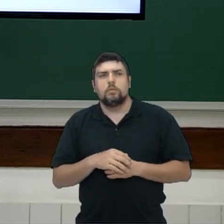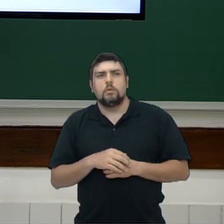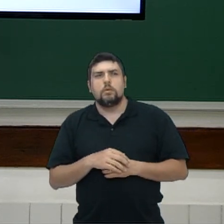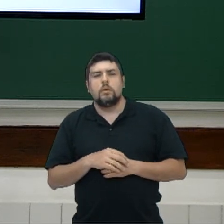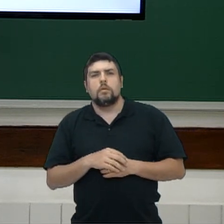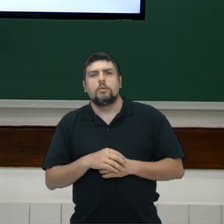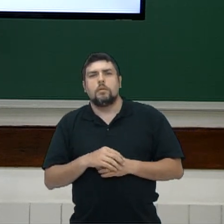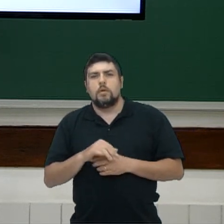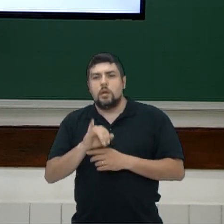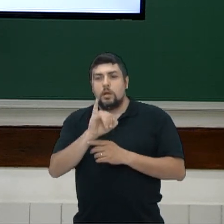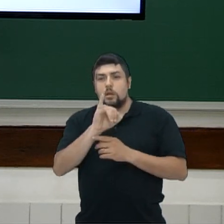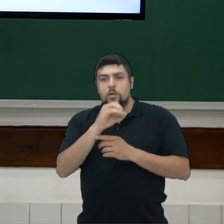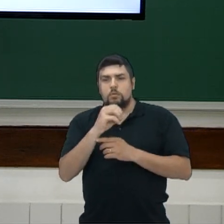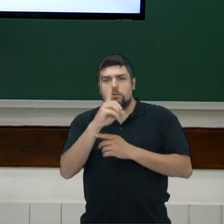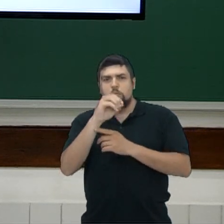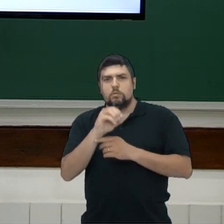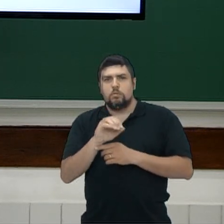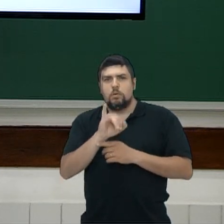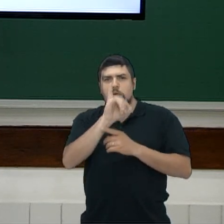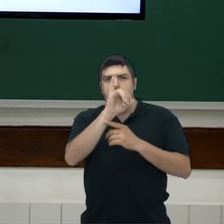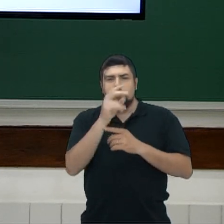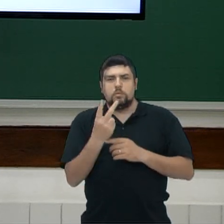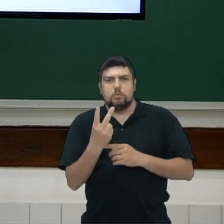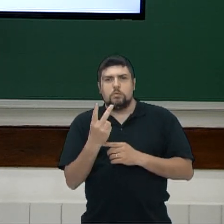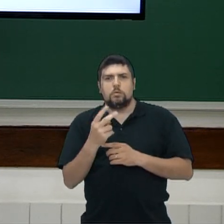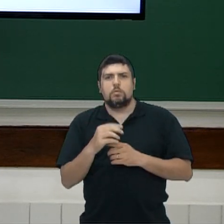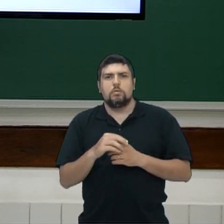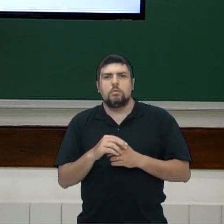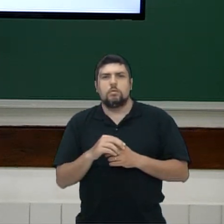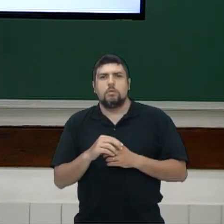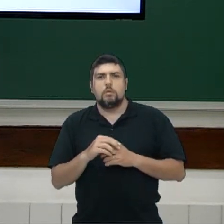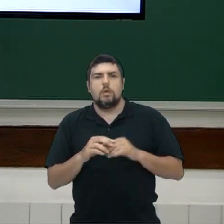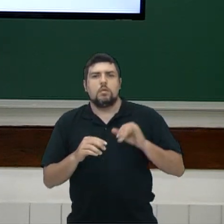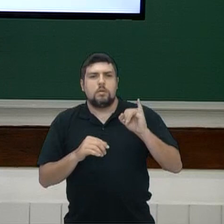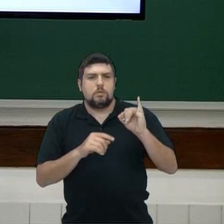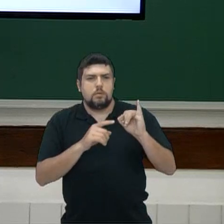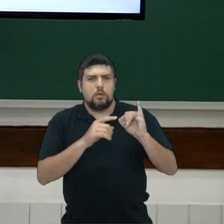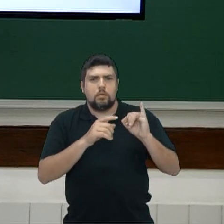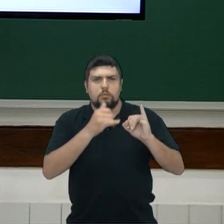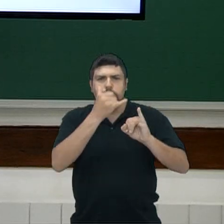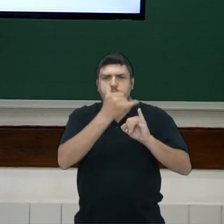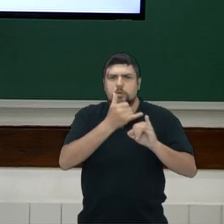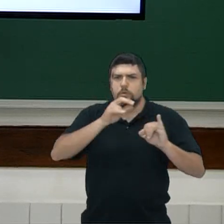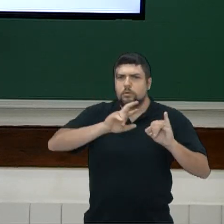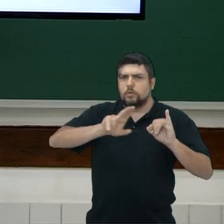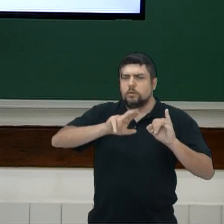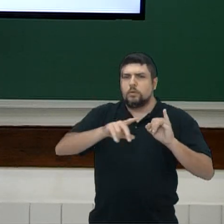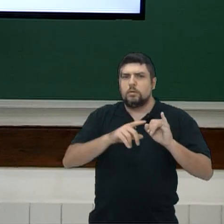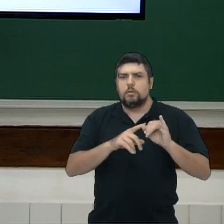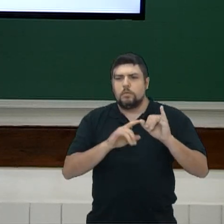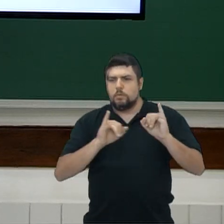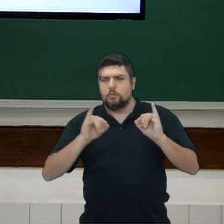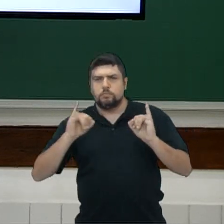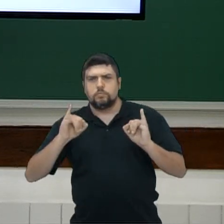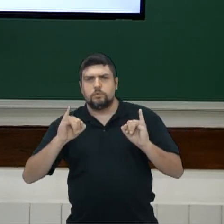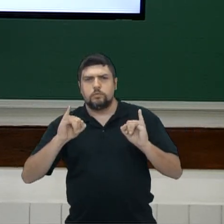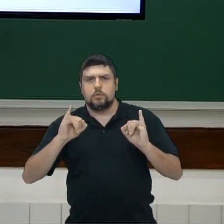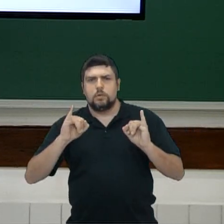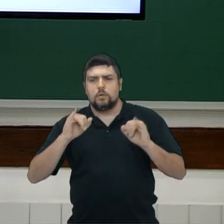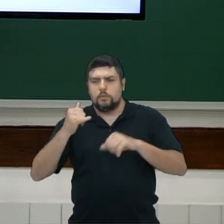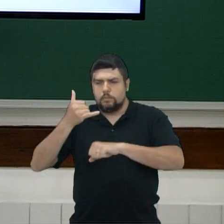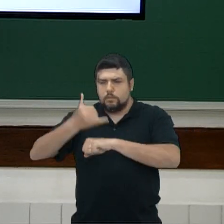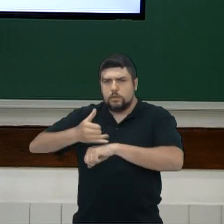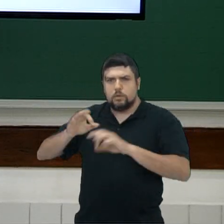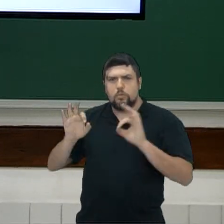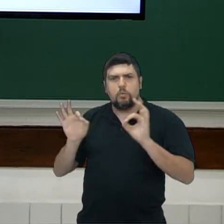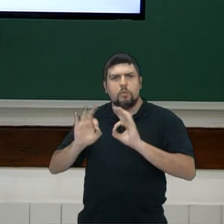e 2, galera. Dois átomos de iodo. O iodo é um não metal. Portanto, não metal com não metal faz